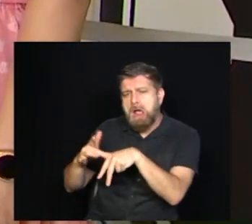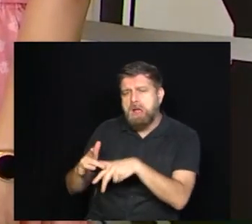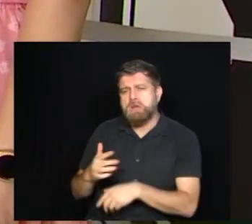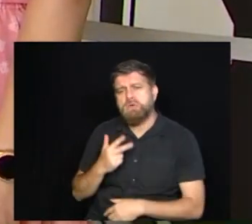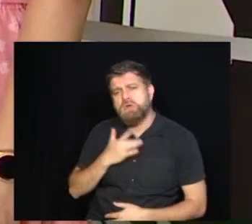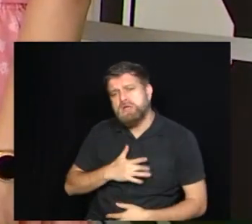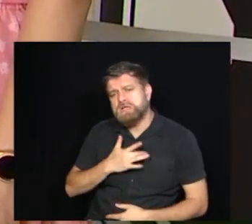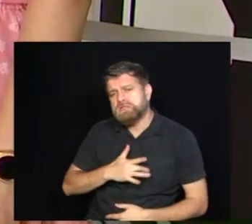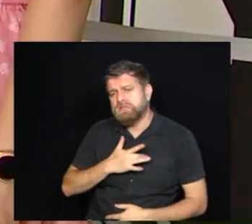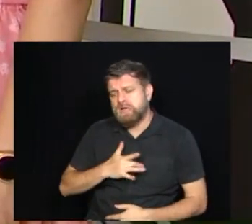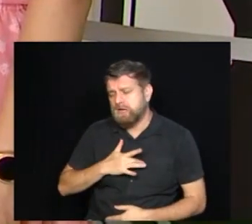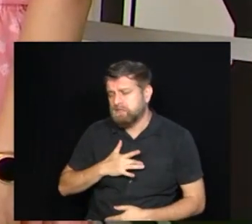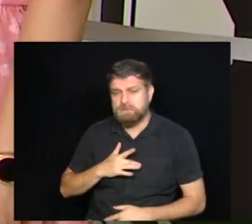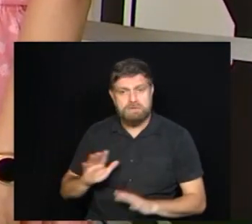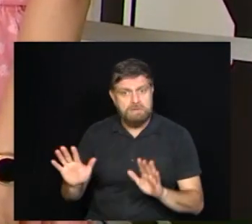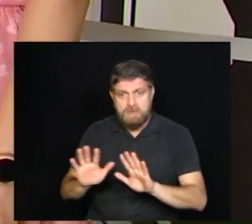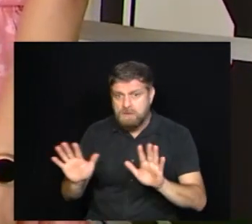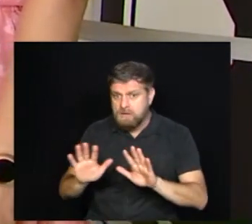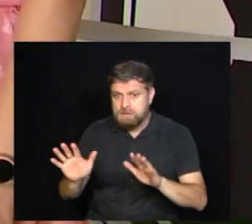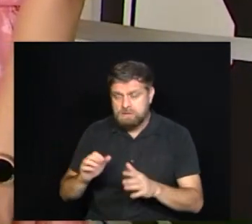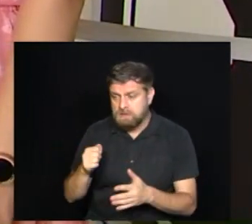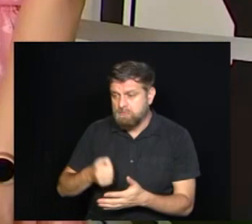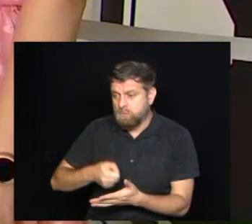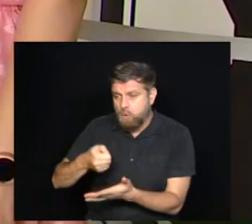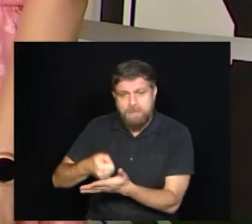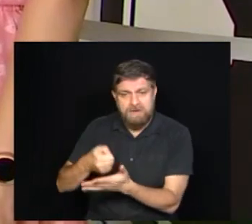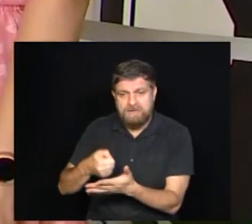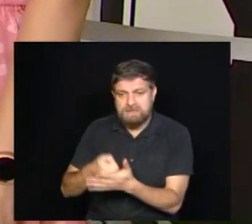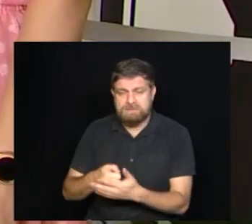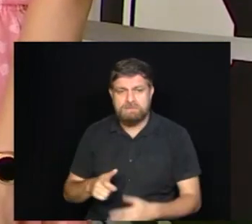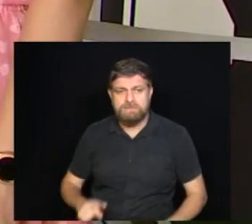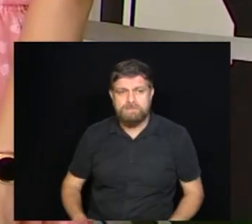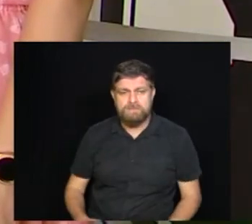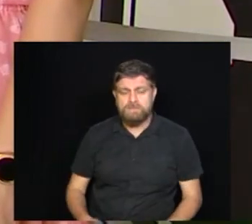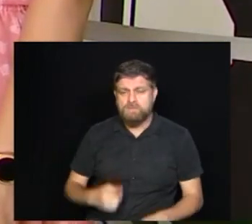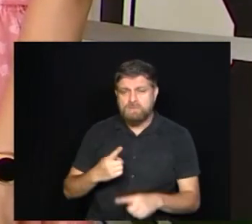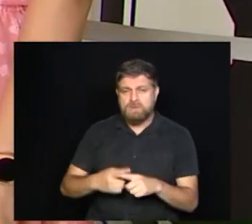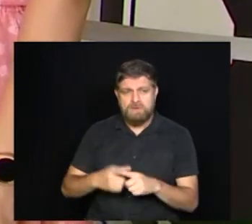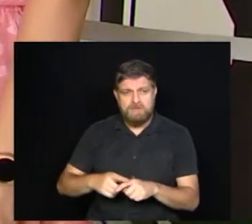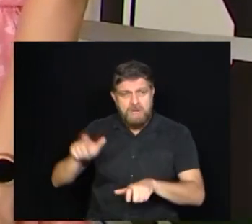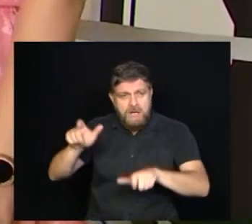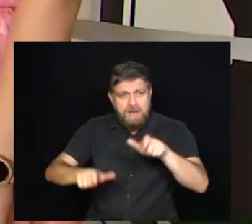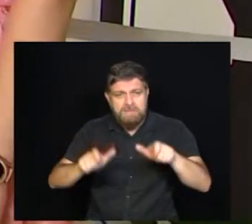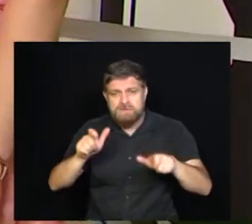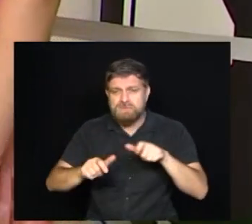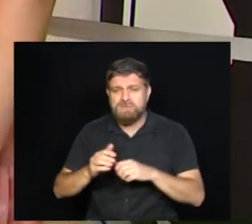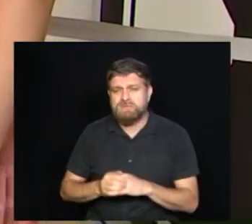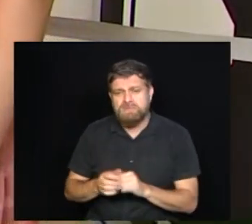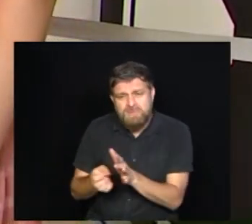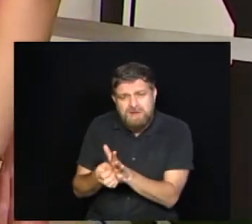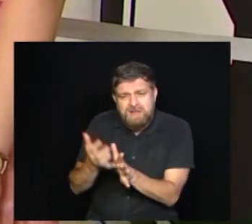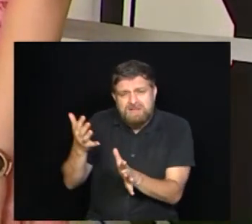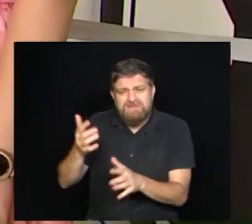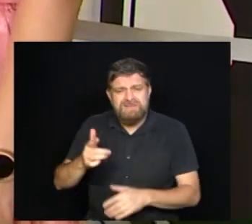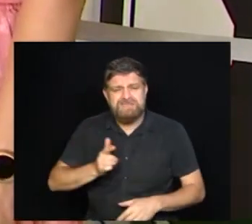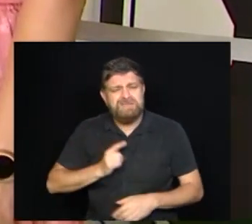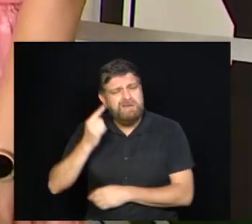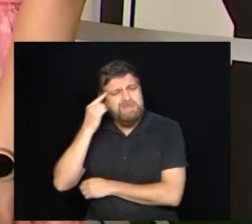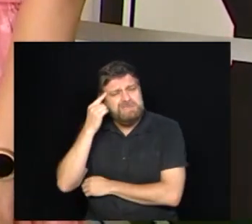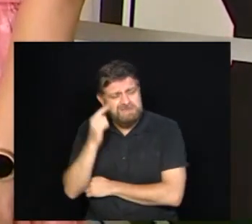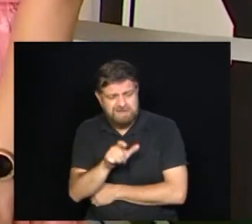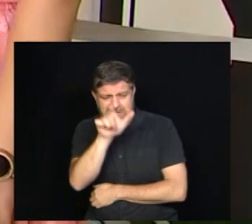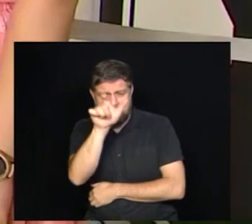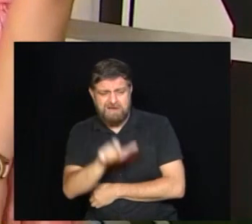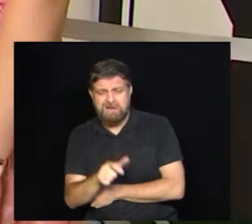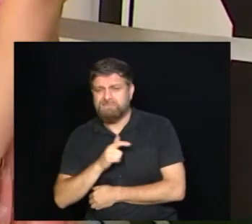né? Gostaria que a senhora comentasse isso, porque muita gente, às vezes, envolve muito essa questão. Não,